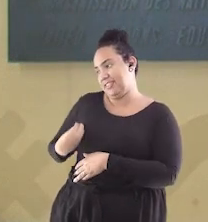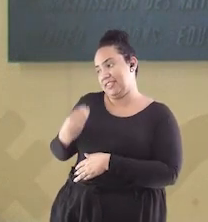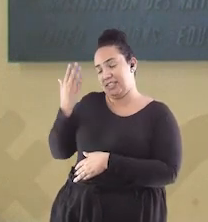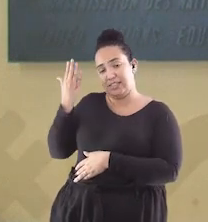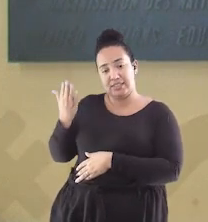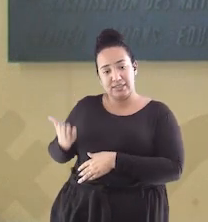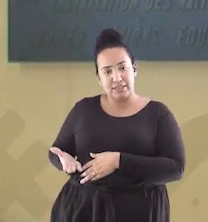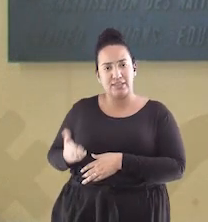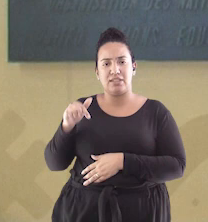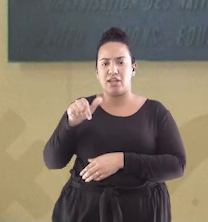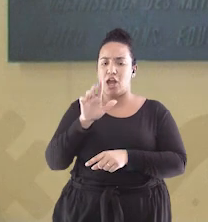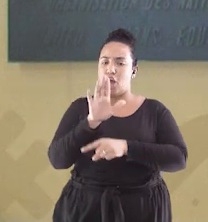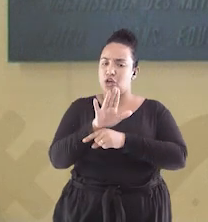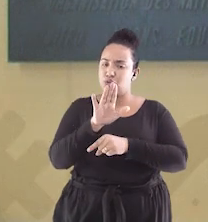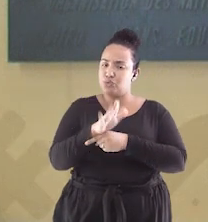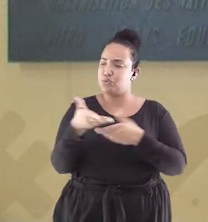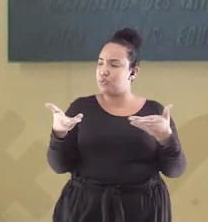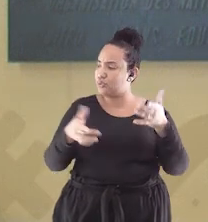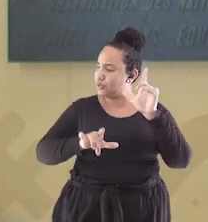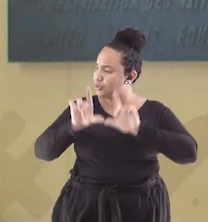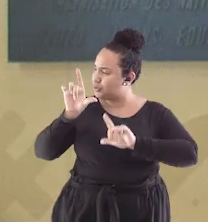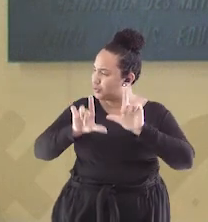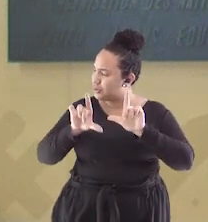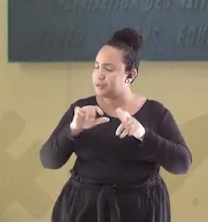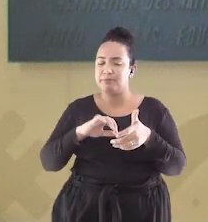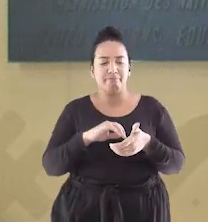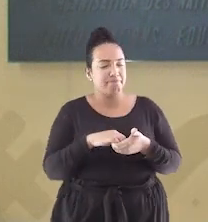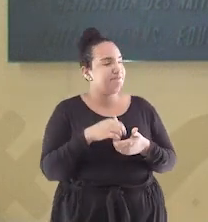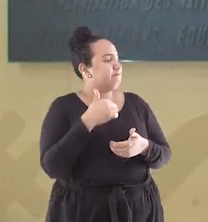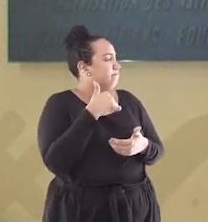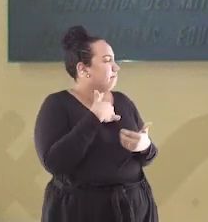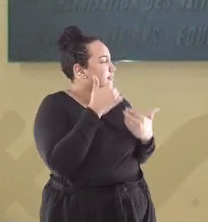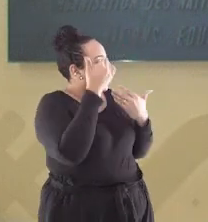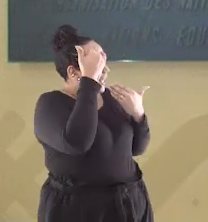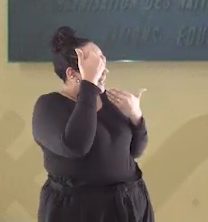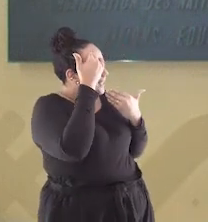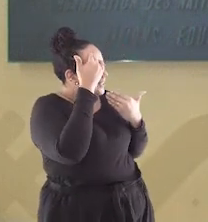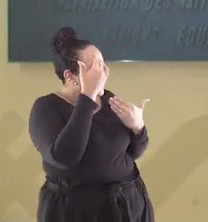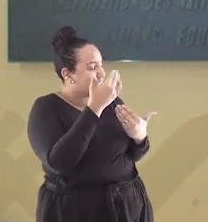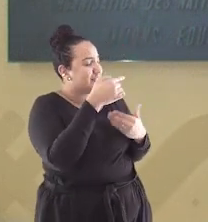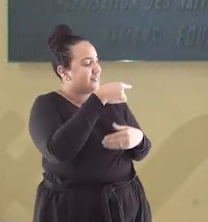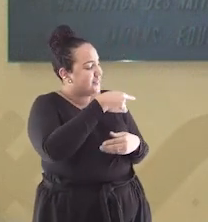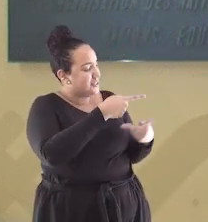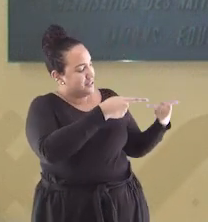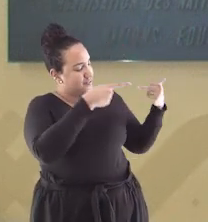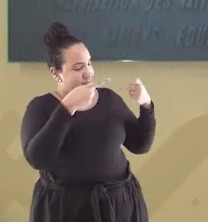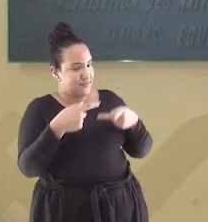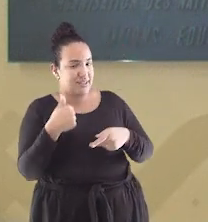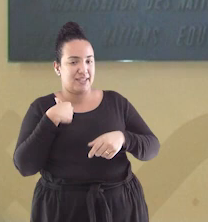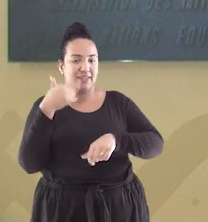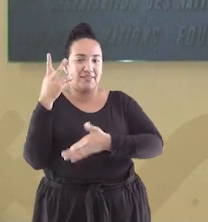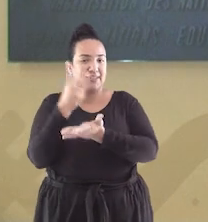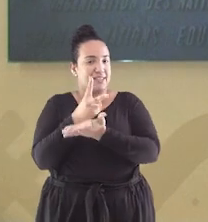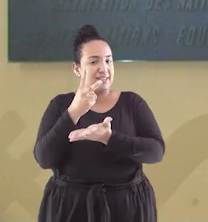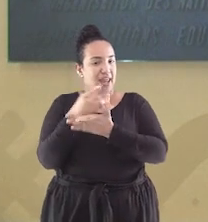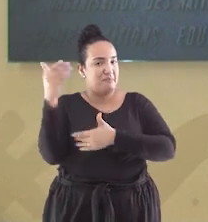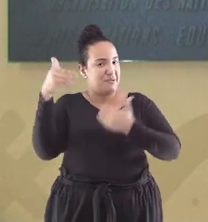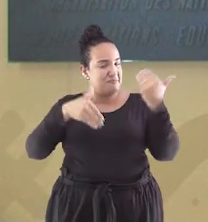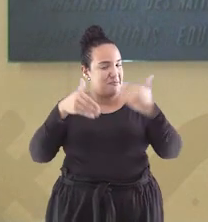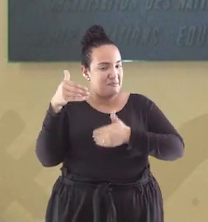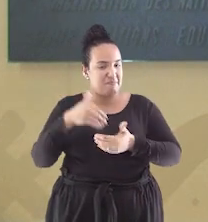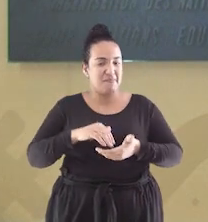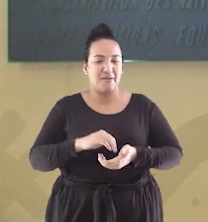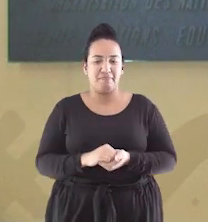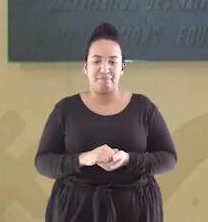Tainara. Isso enriqueceu muito o nosso programa. Que isso, eu que agradeço o convite. Virei sempre que vocês